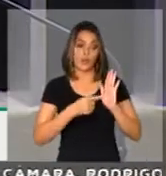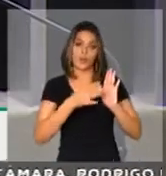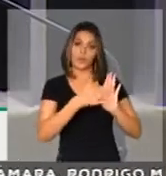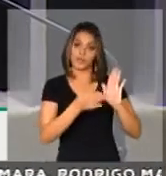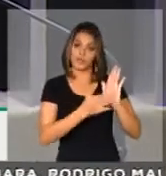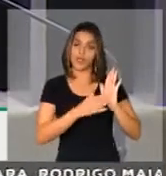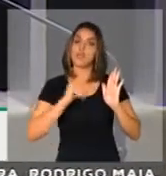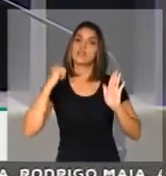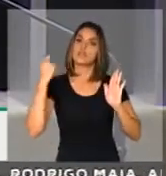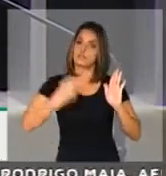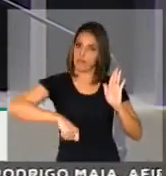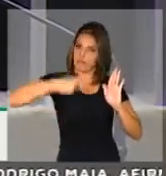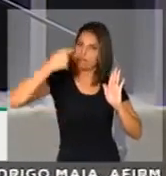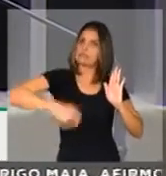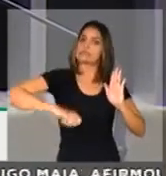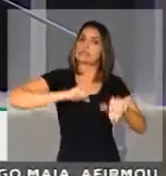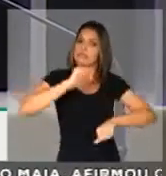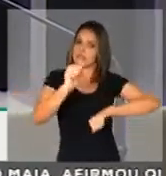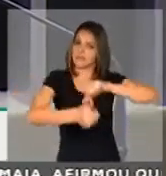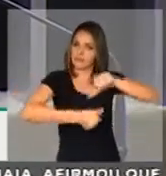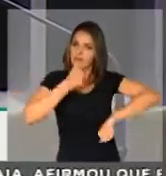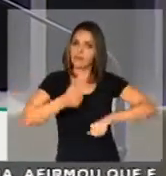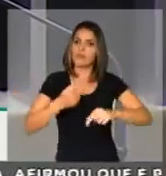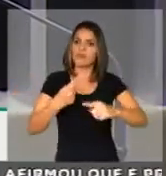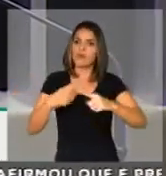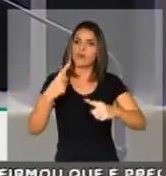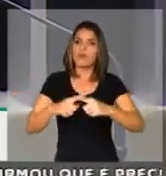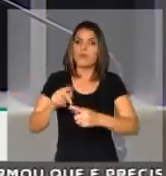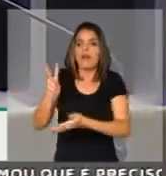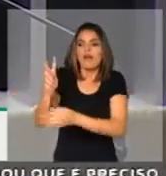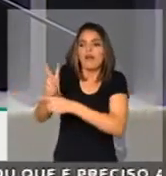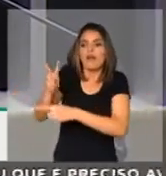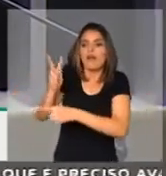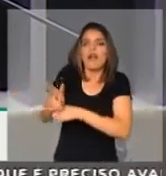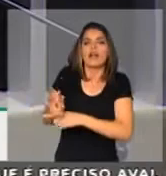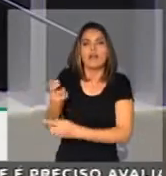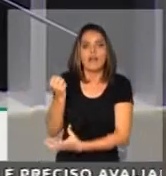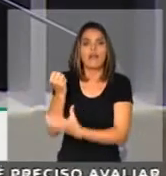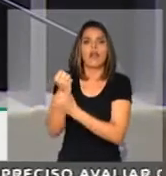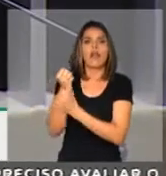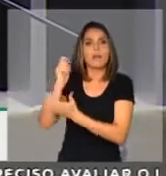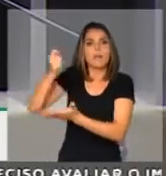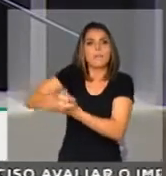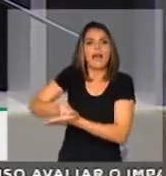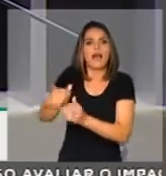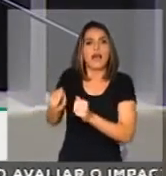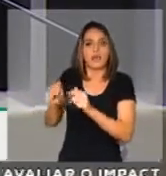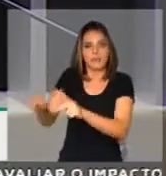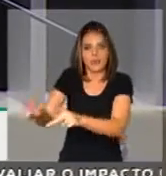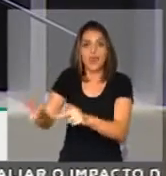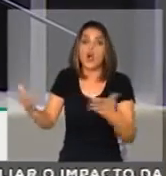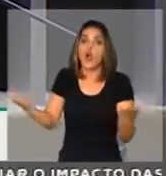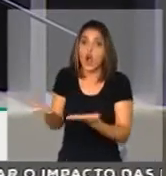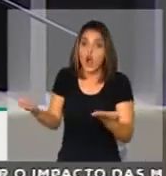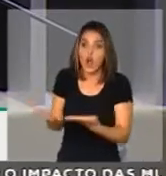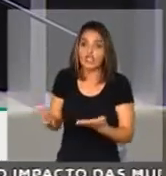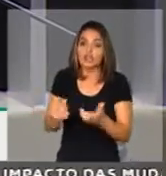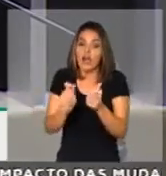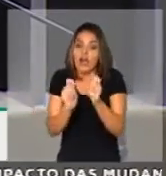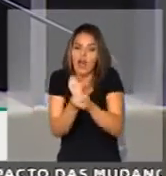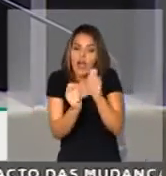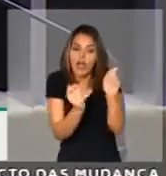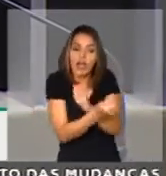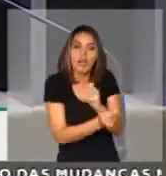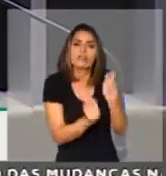fala, é necessária, até para que nós possamos preservar o pagamento dos aposentados que hoje estão no sistema, ao mesmo tempo ajustando, para